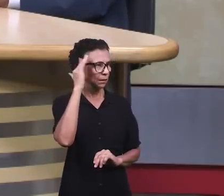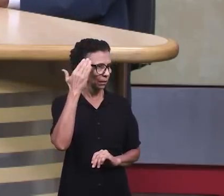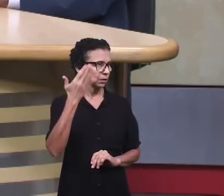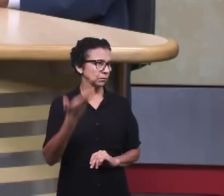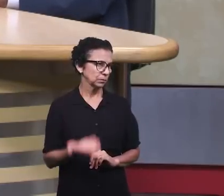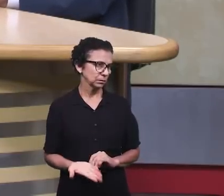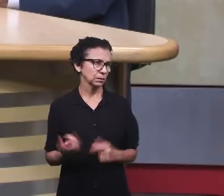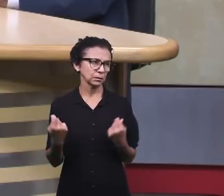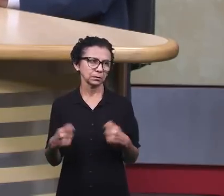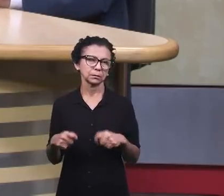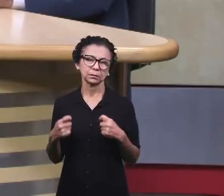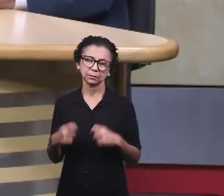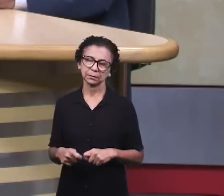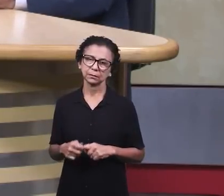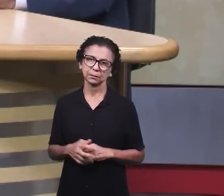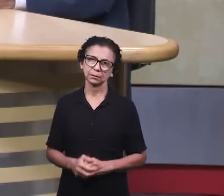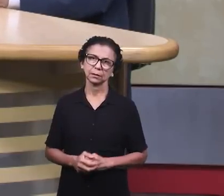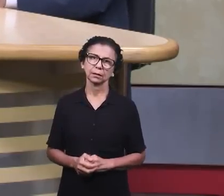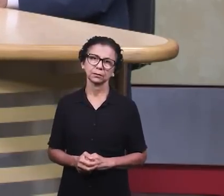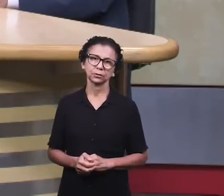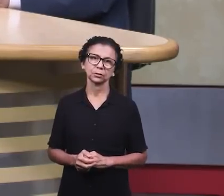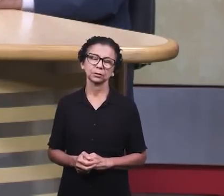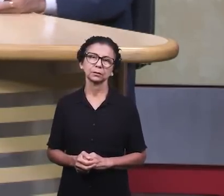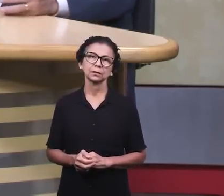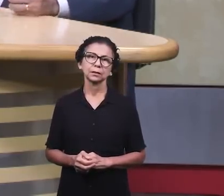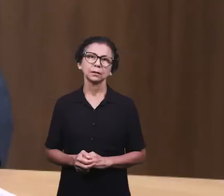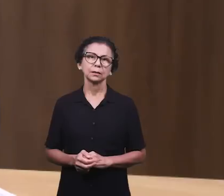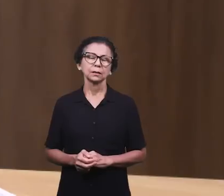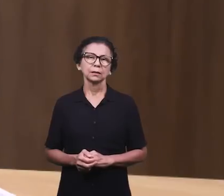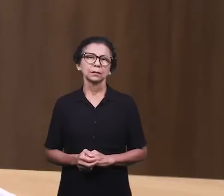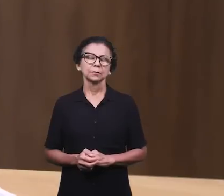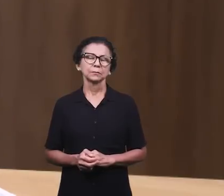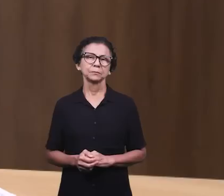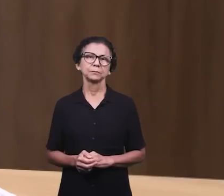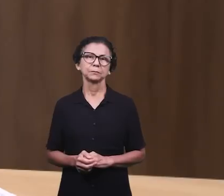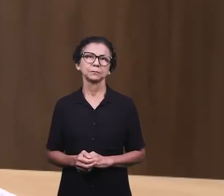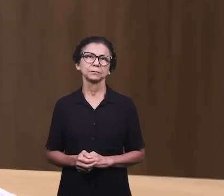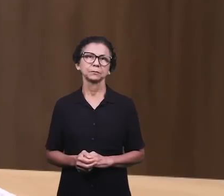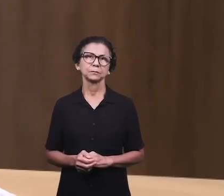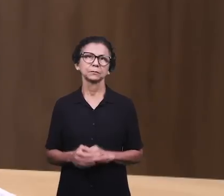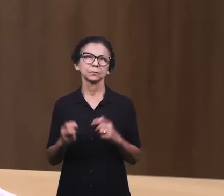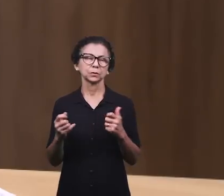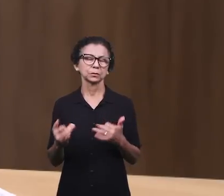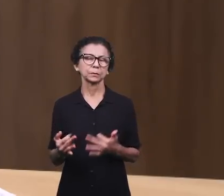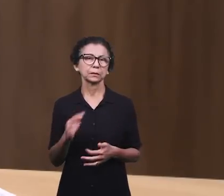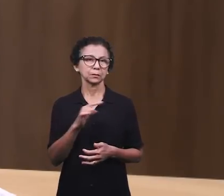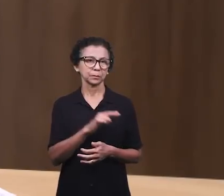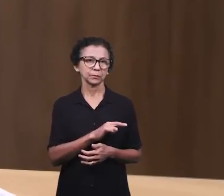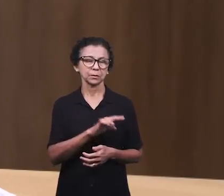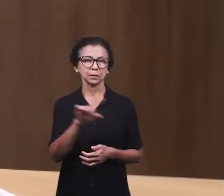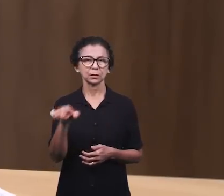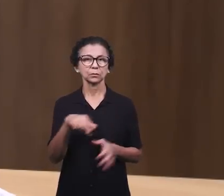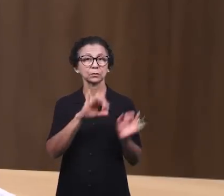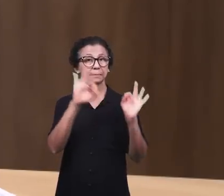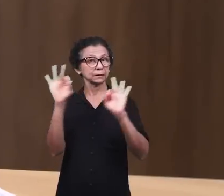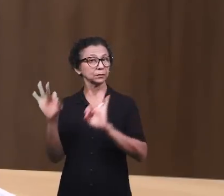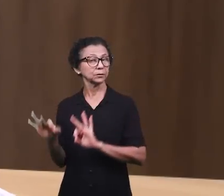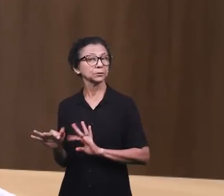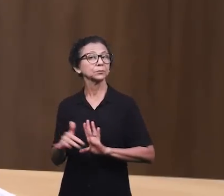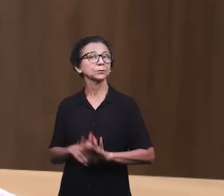a necessidade de que essa operação acontecesse. Então, é como eu estou dizendo para vocês, e eu digo para os irmãos, aqueles que estão nos